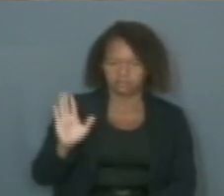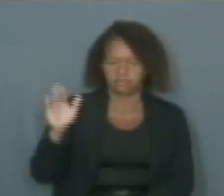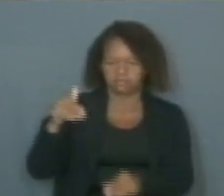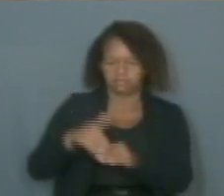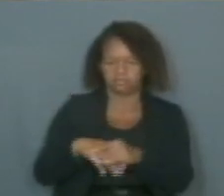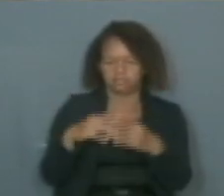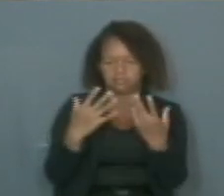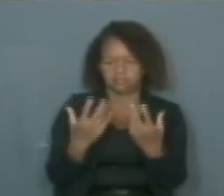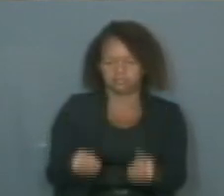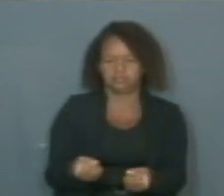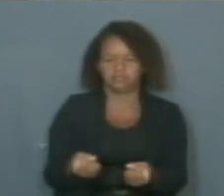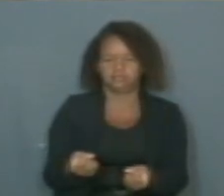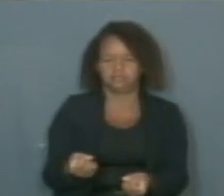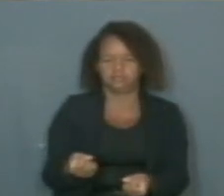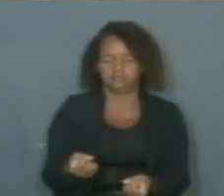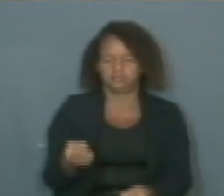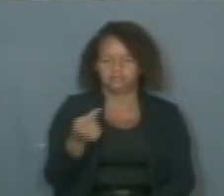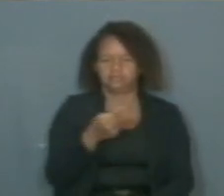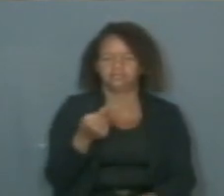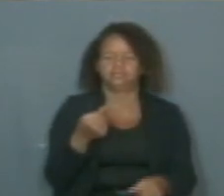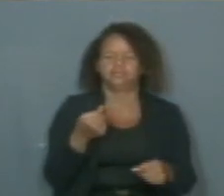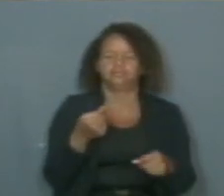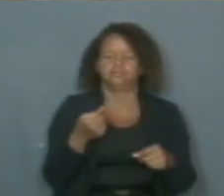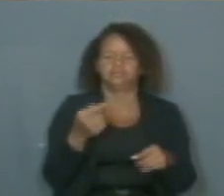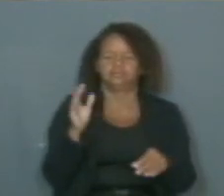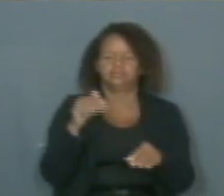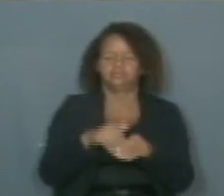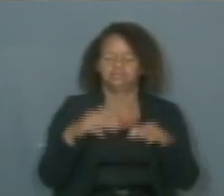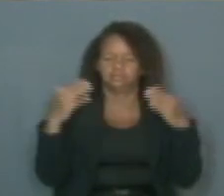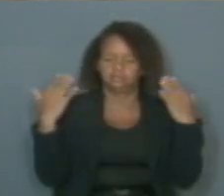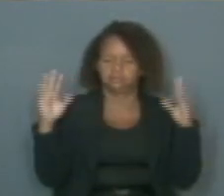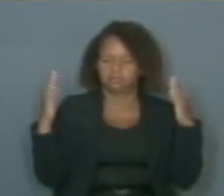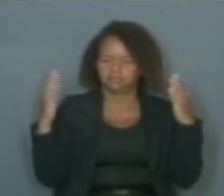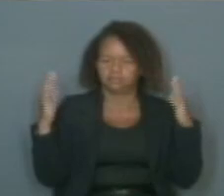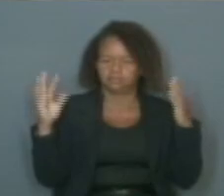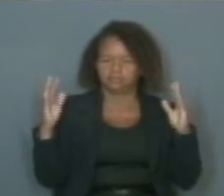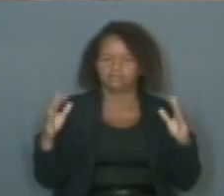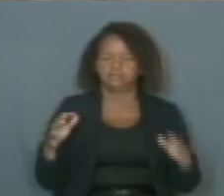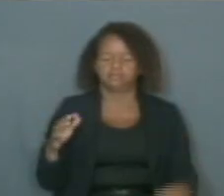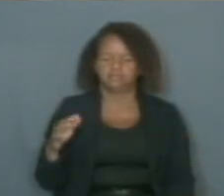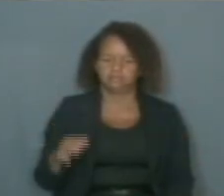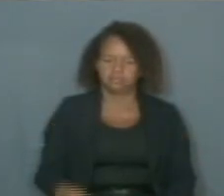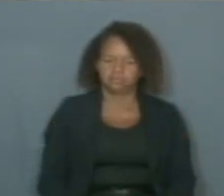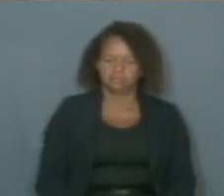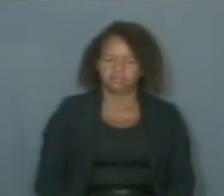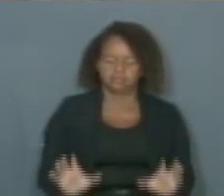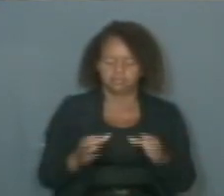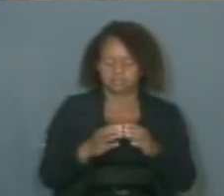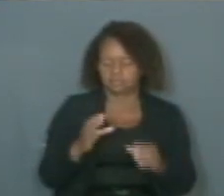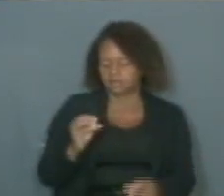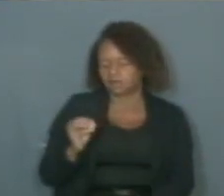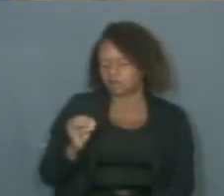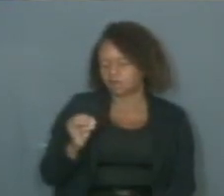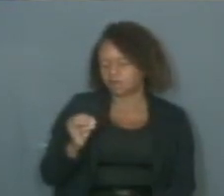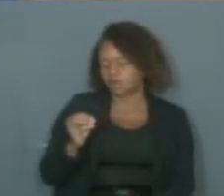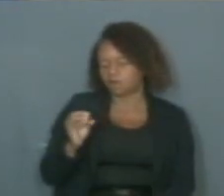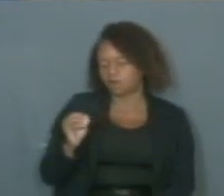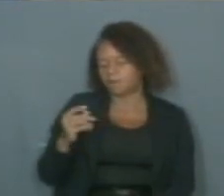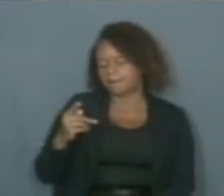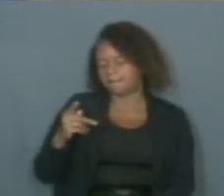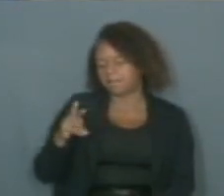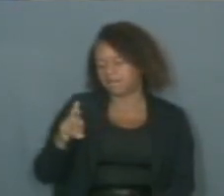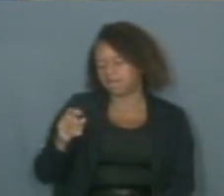votar favorável a este voto de aplausos à Copernorte, Cooperativa de